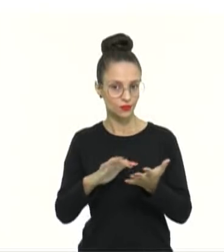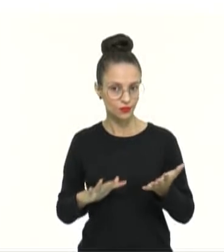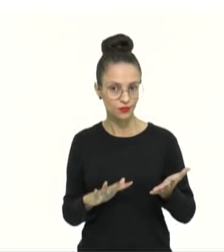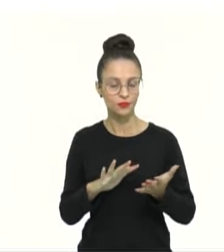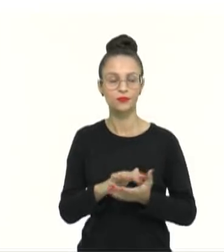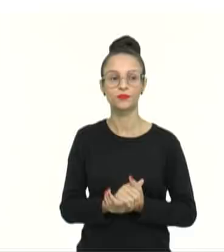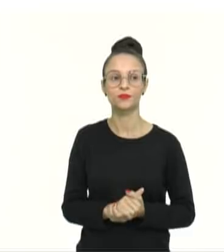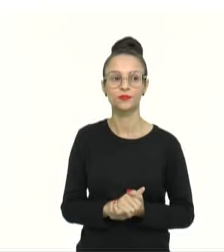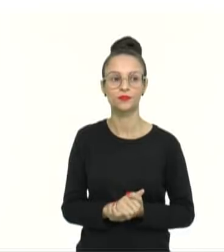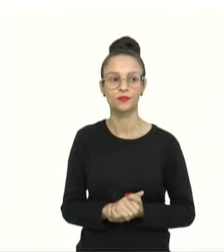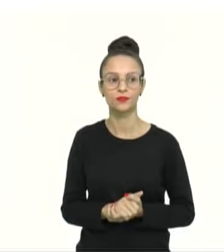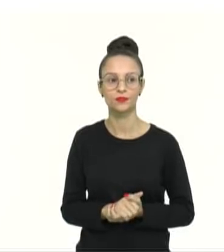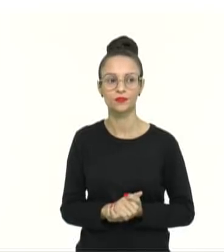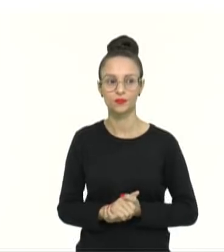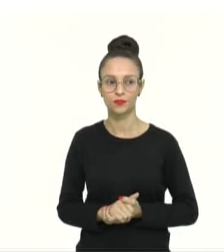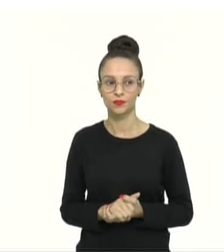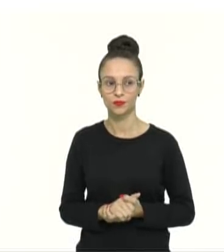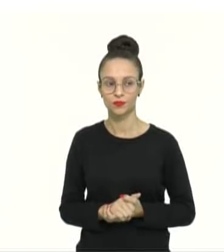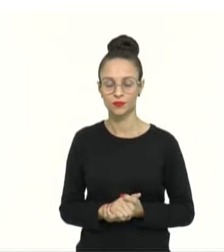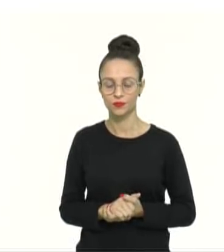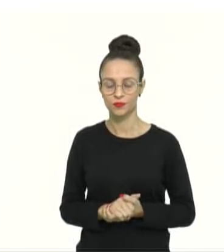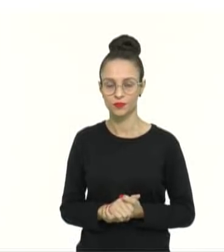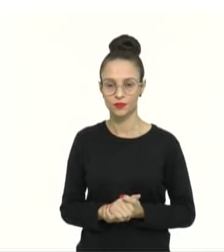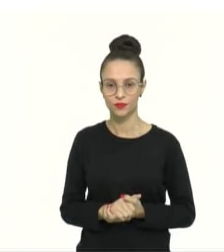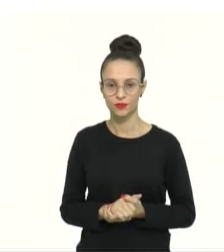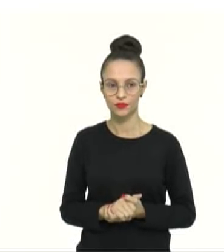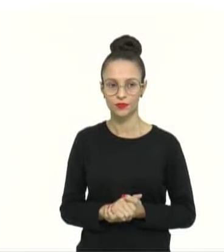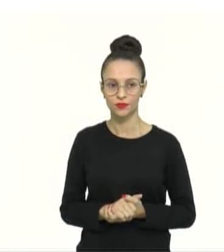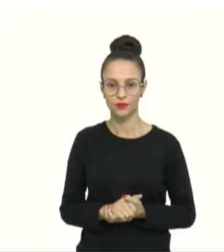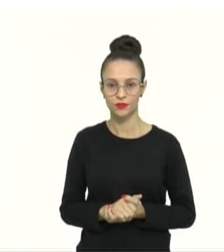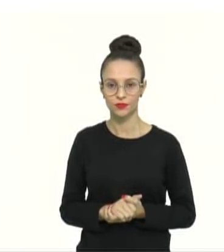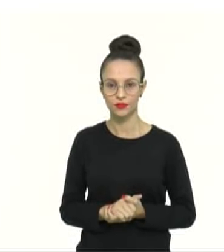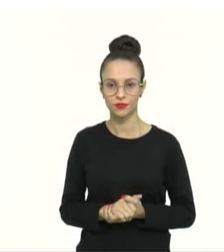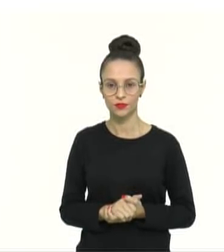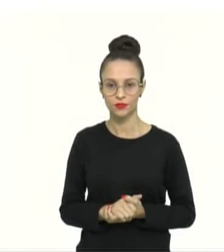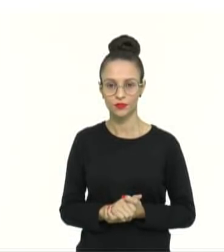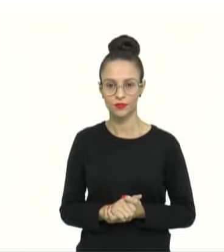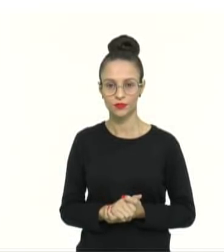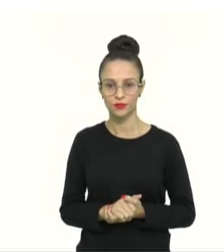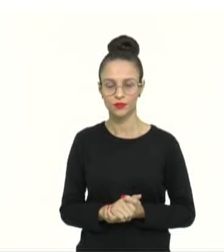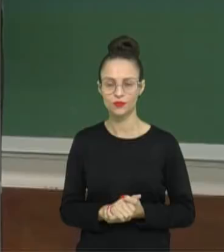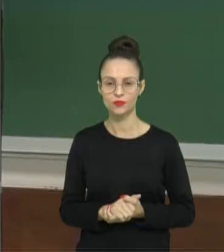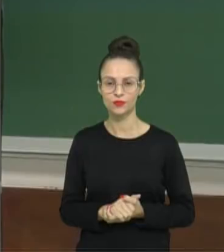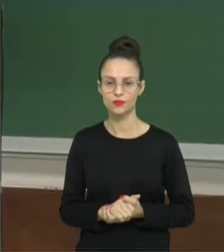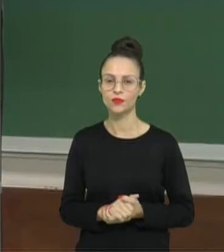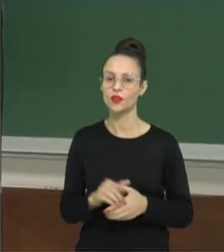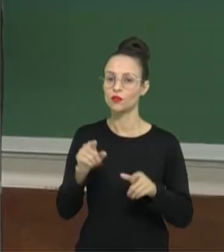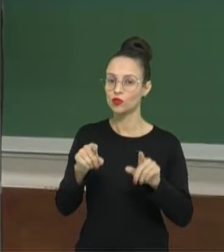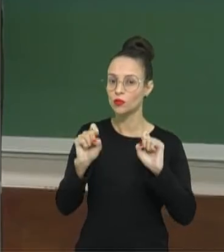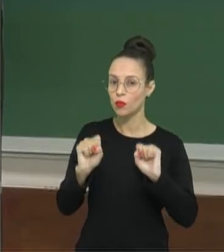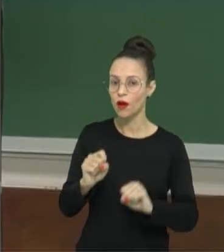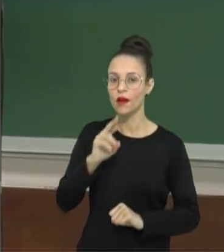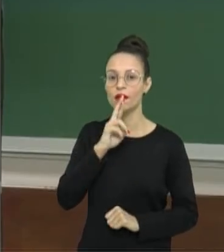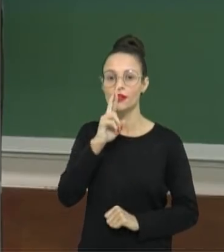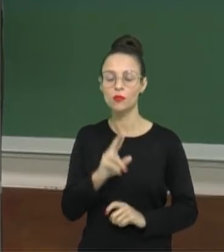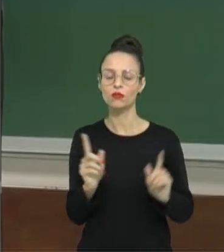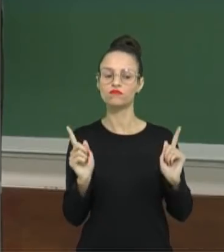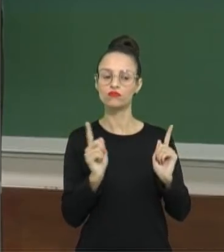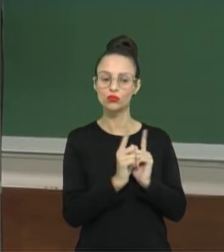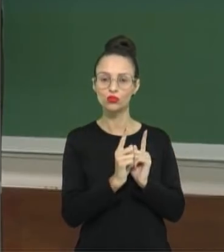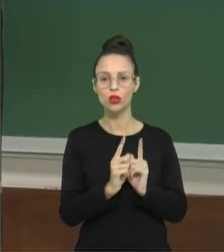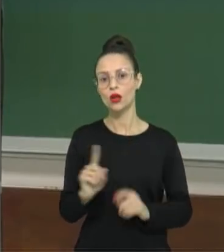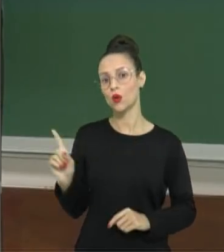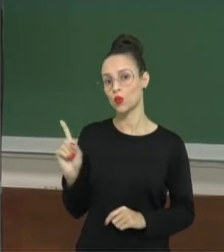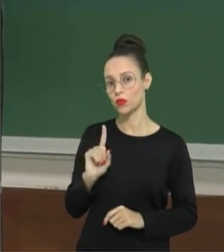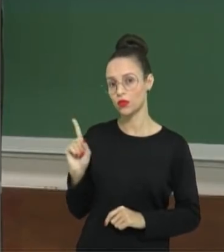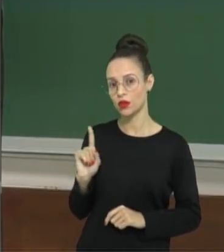então. Is the father playing basketball? Você pode responder de forma curta ou